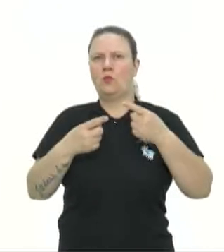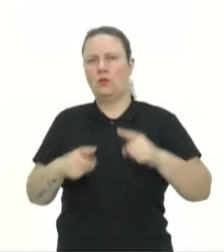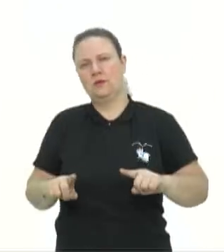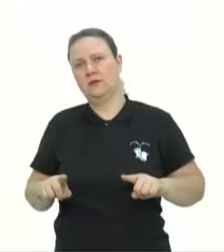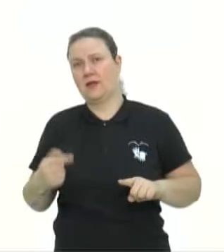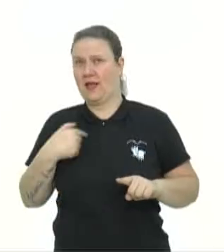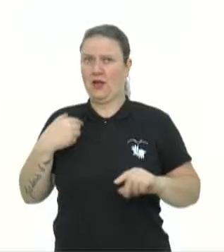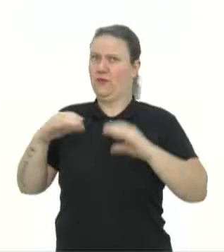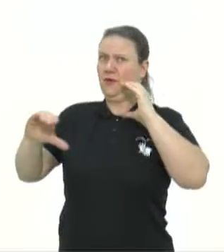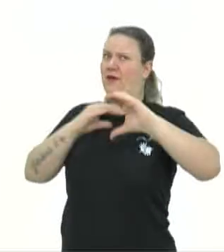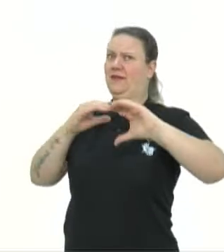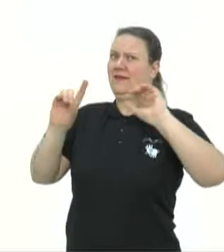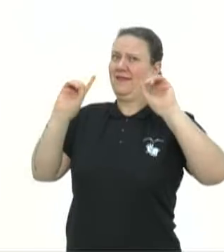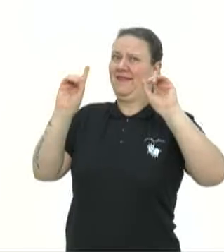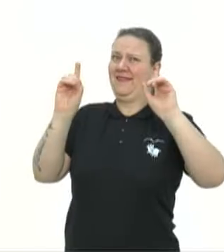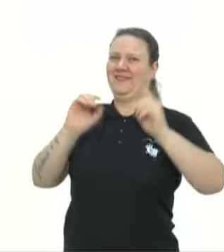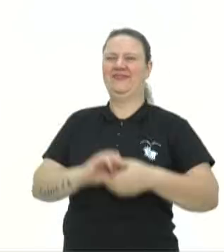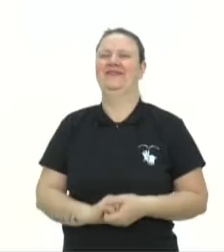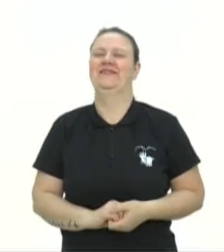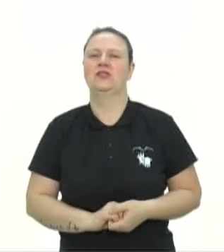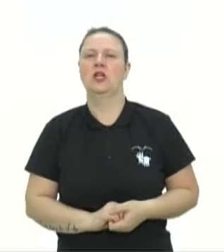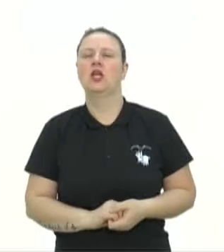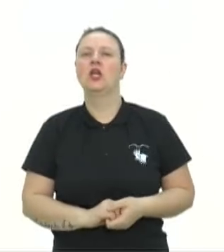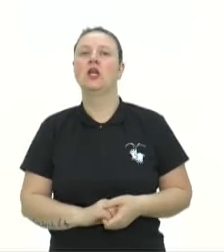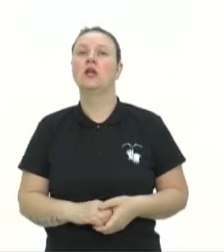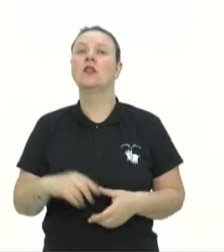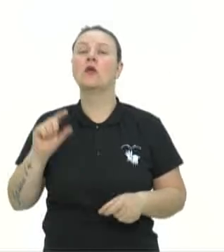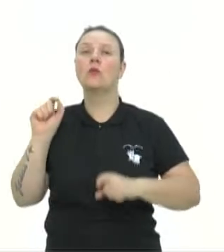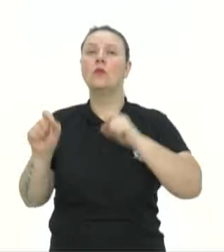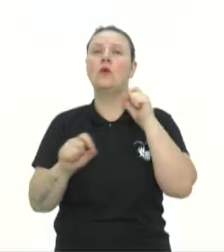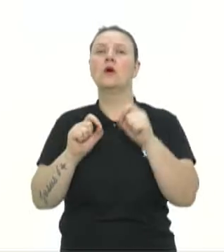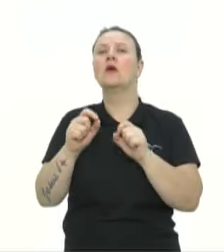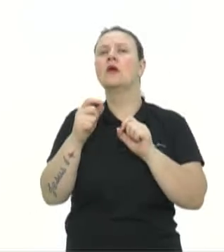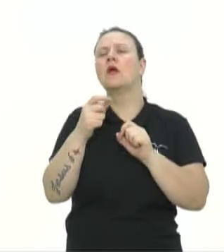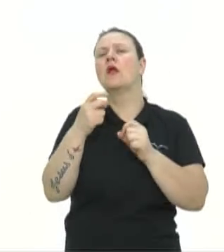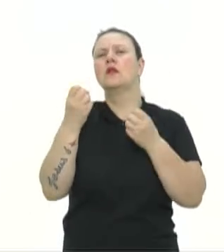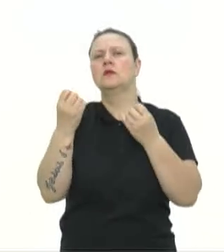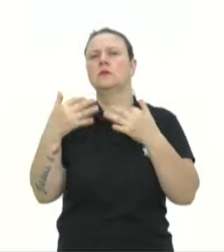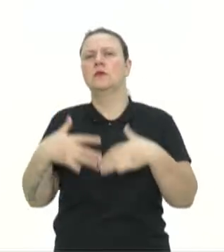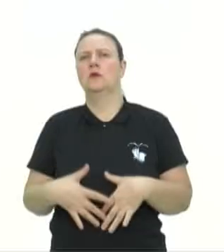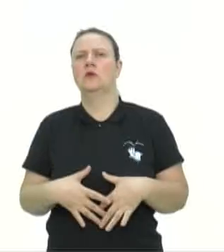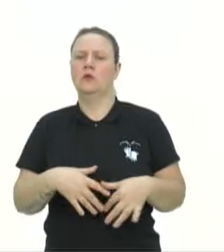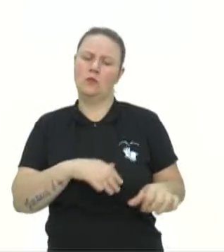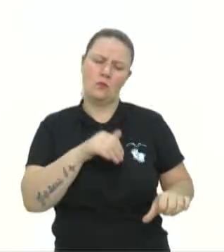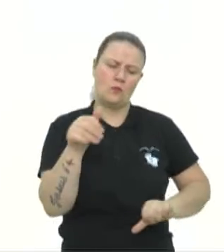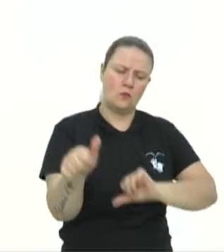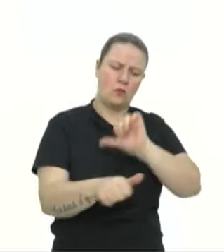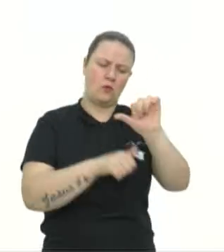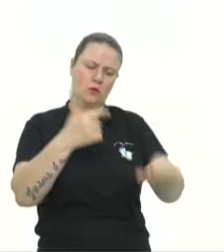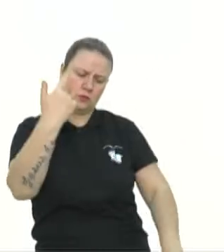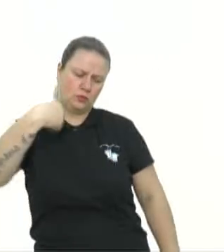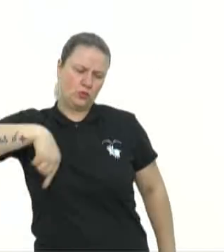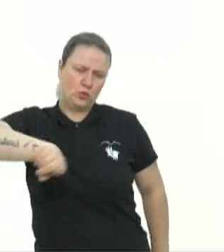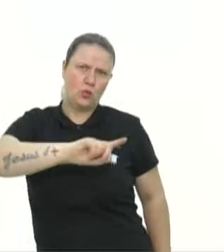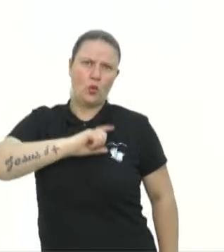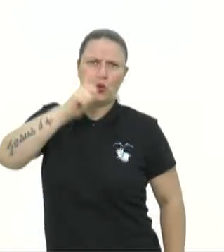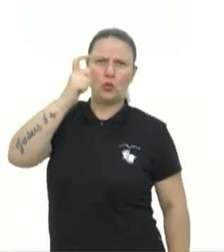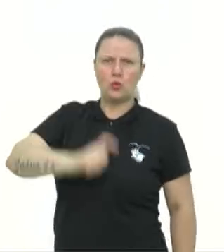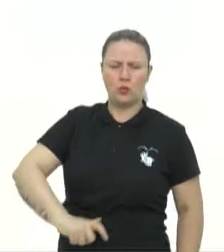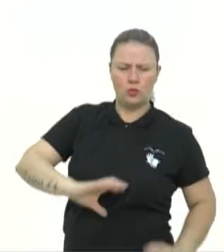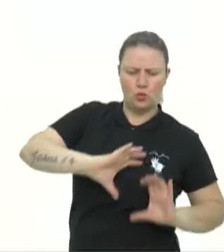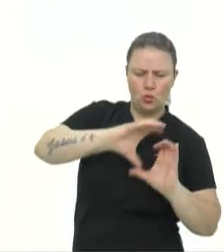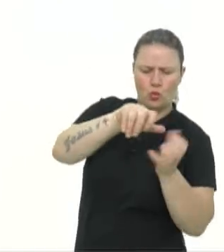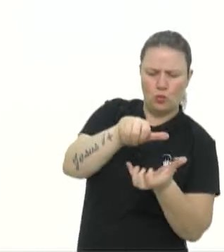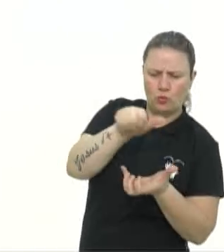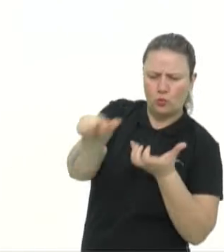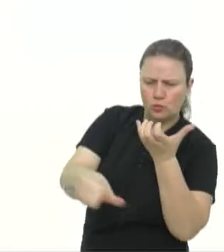vocês procurem aí. Aí lá pelas tantas, no meio da música, ele diz assim: muda que quando a gente muda, o mundo muda com a gente. A